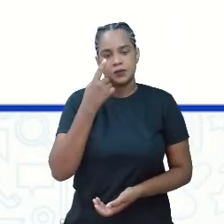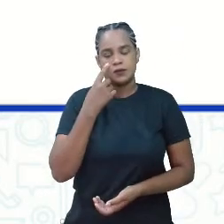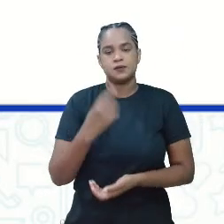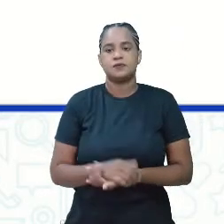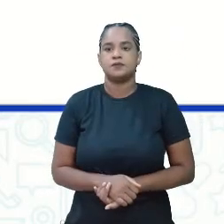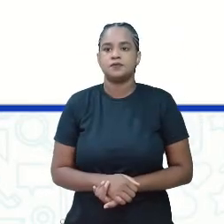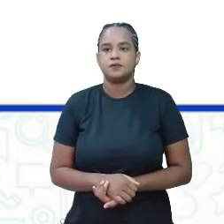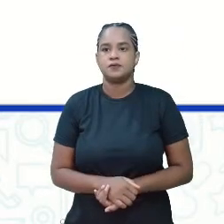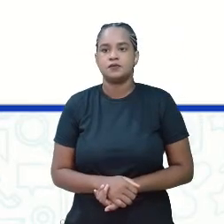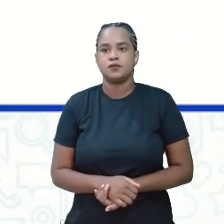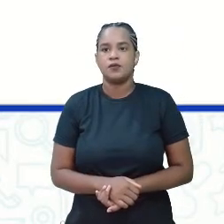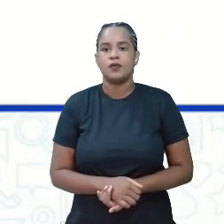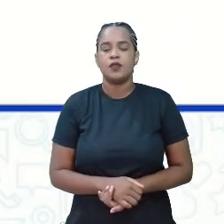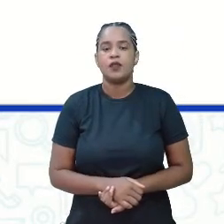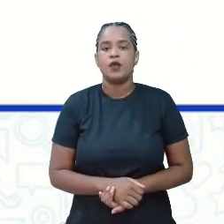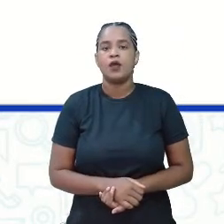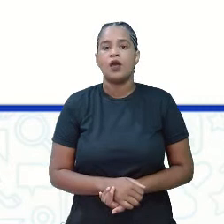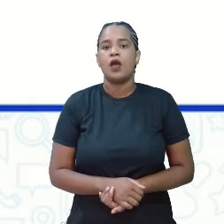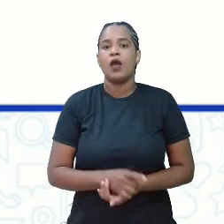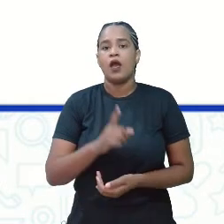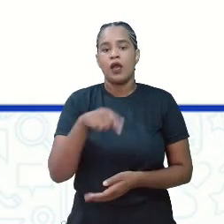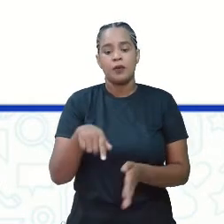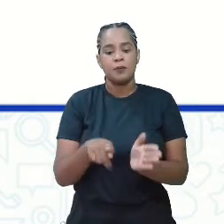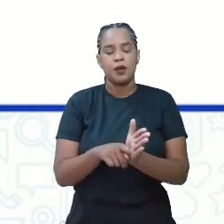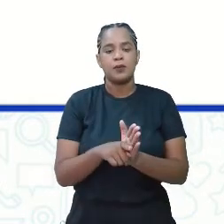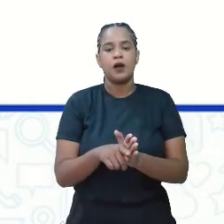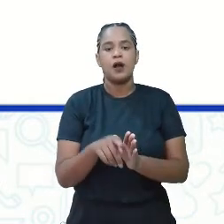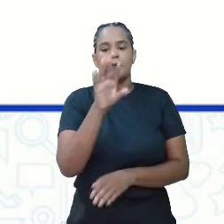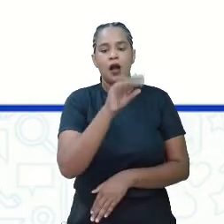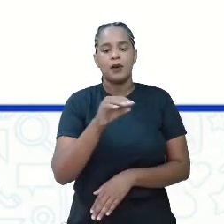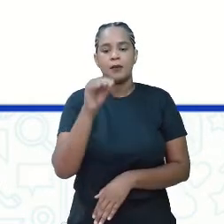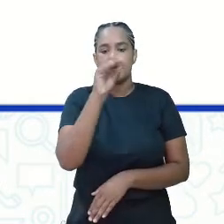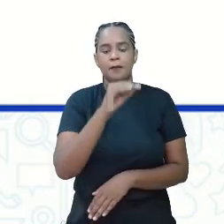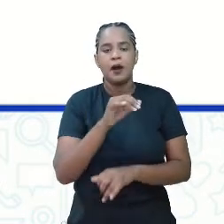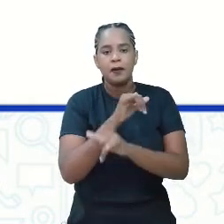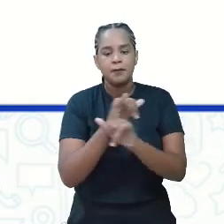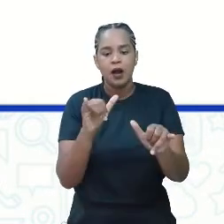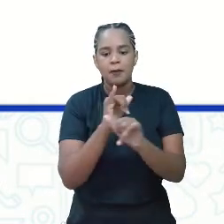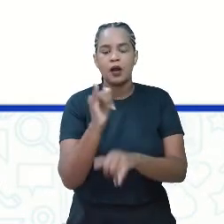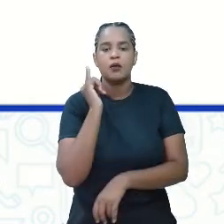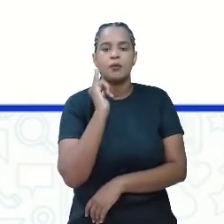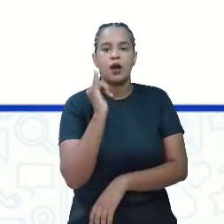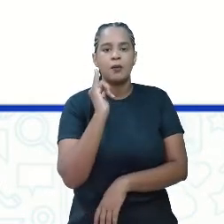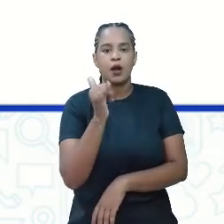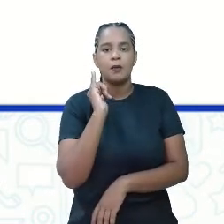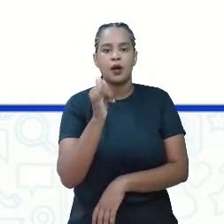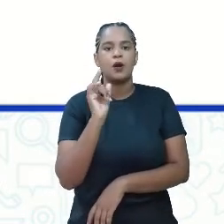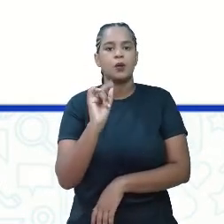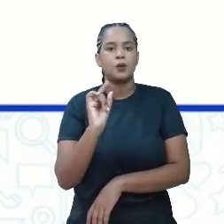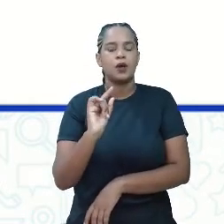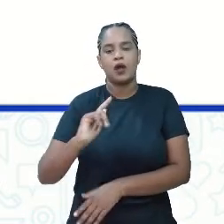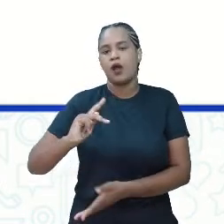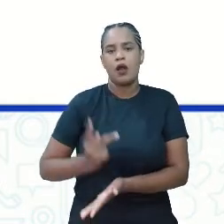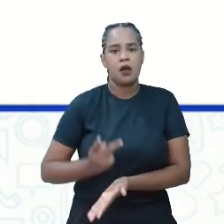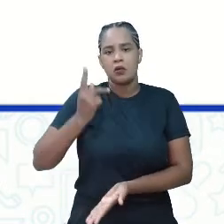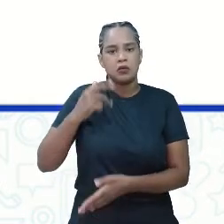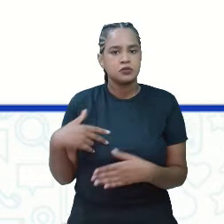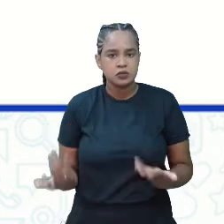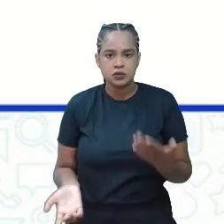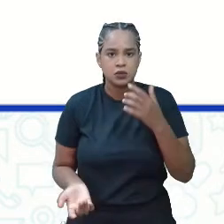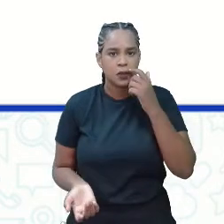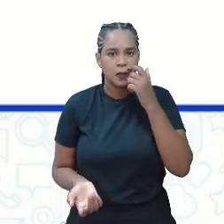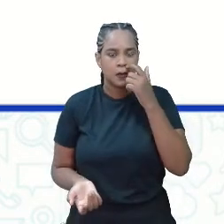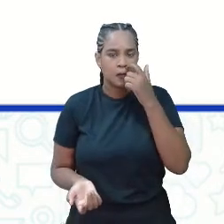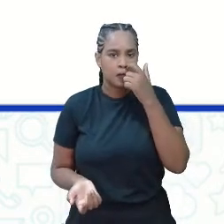a entrevista é um gênero de ordem do relatar, não é? É aquela que relata, como eu falei, algum tipo